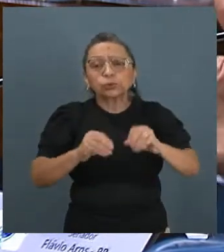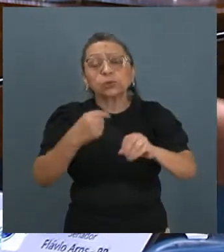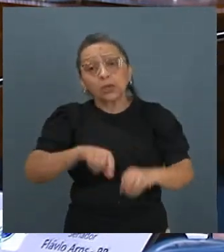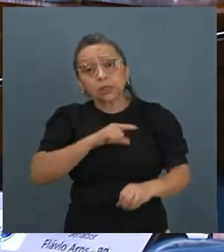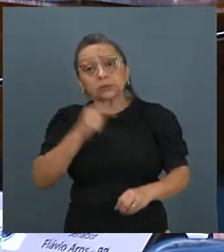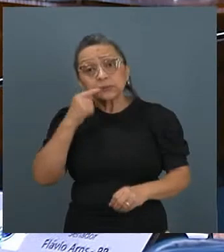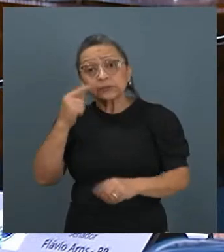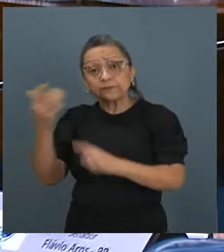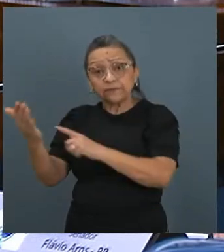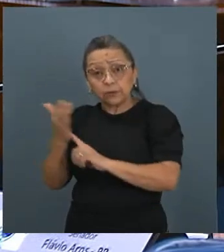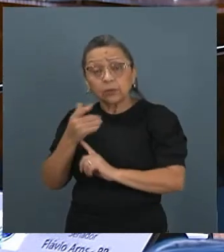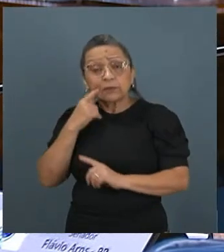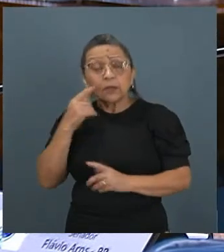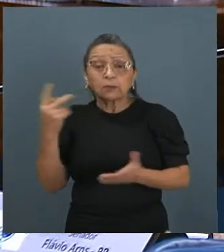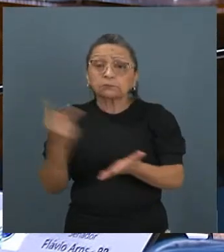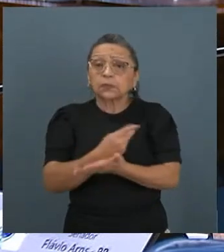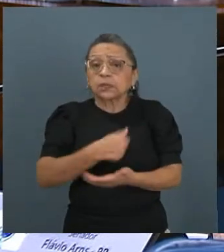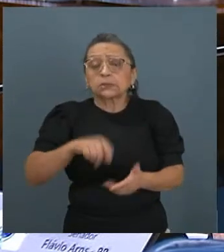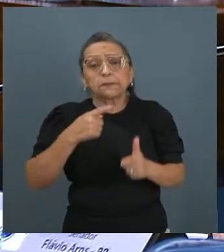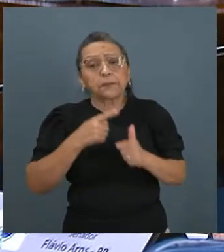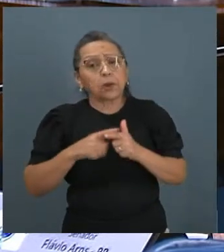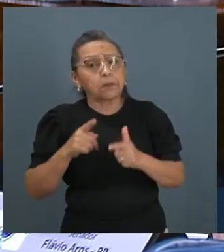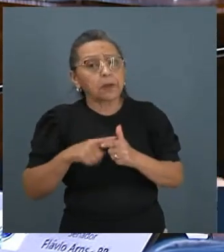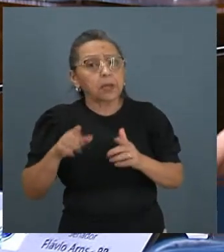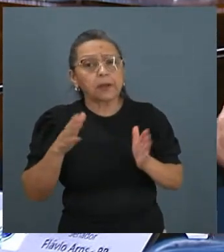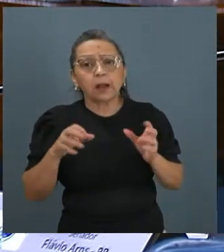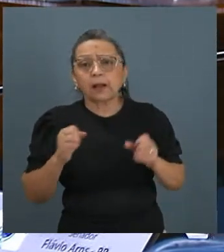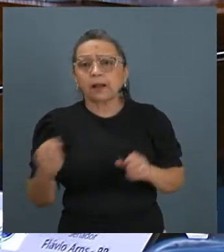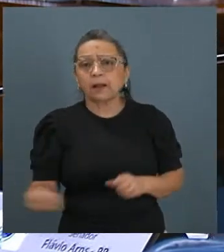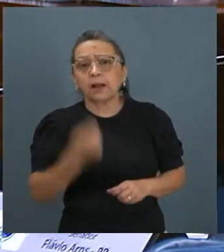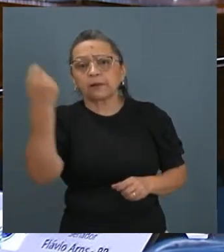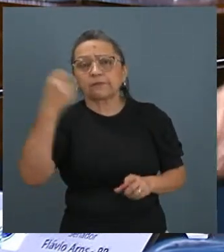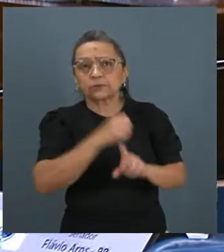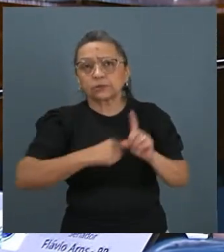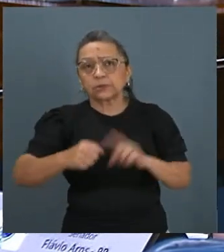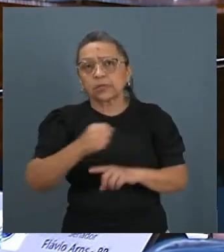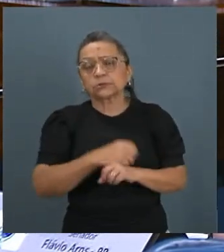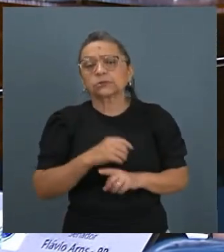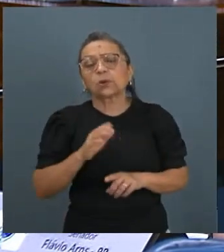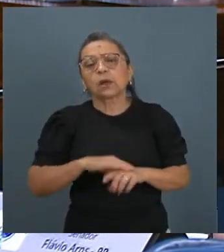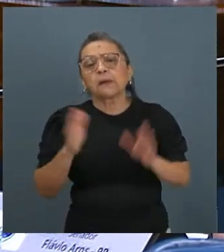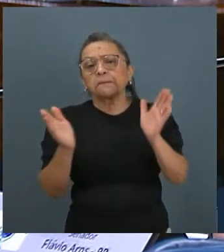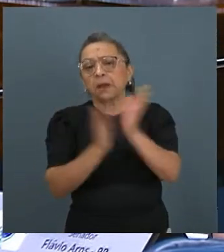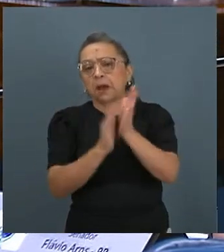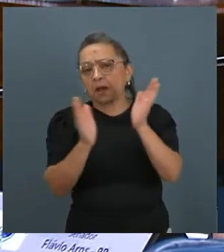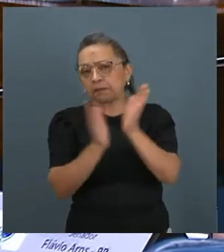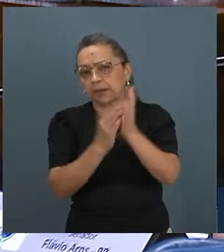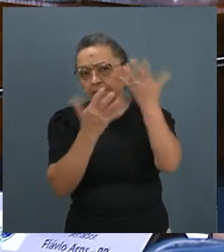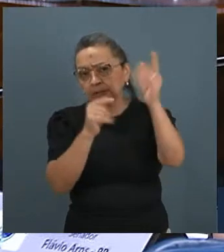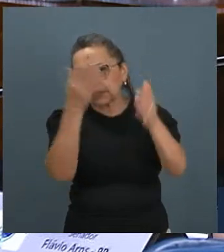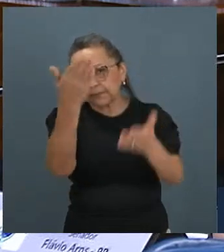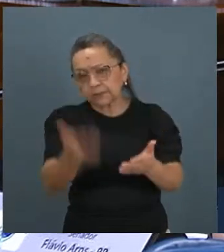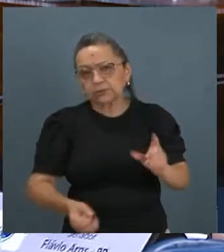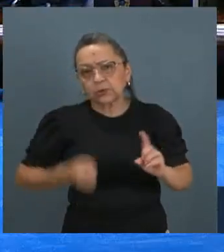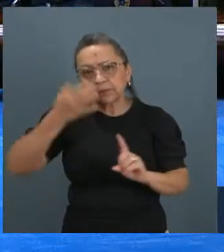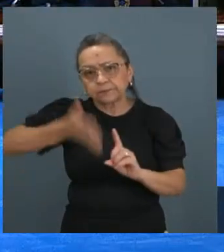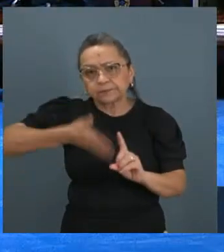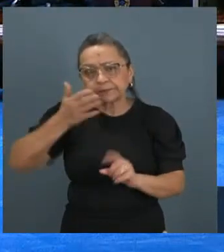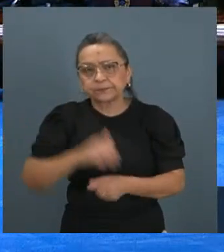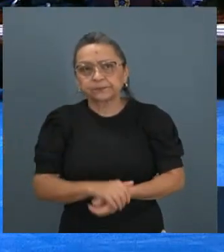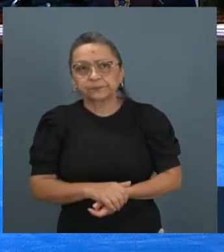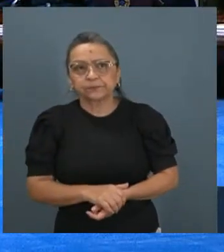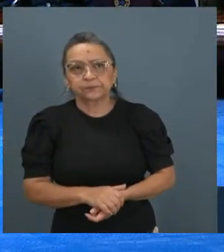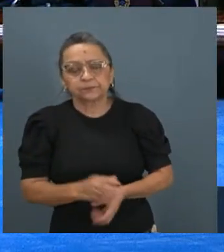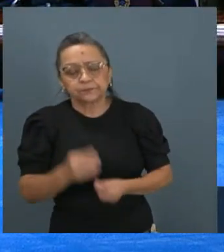que vêm causando, né, esses problemas com a sociedade. Só quero parabenizar a Vossa Excelência pela fala.